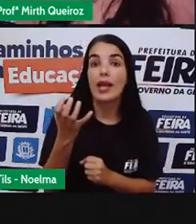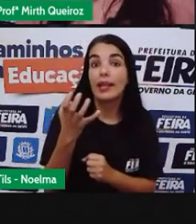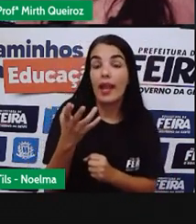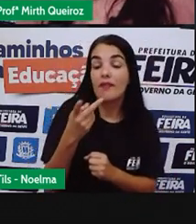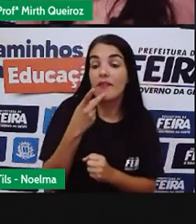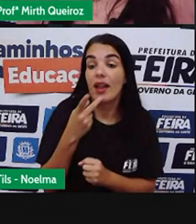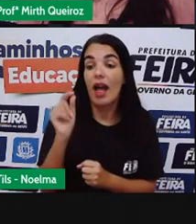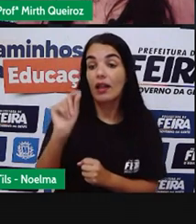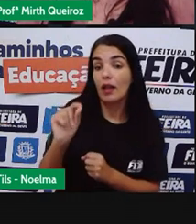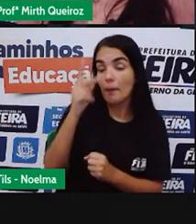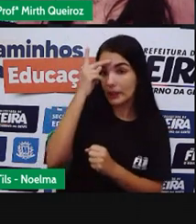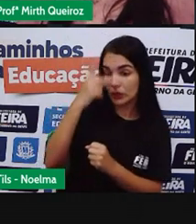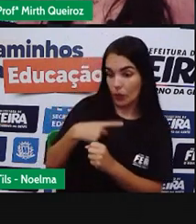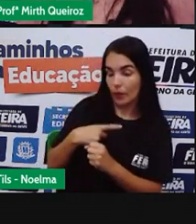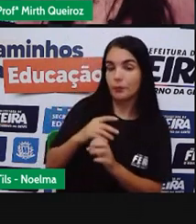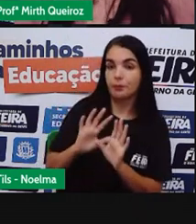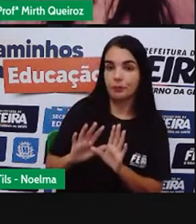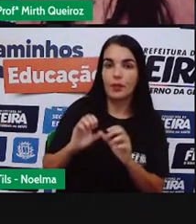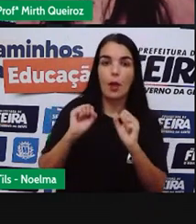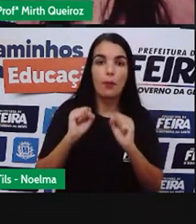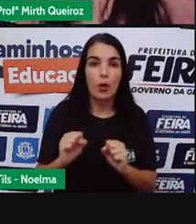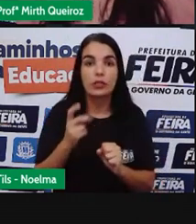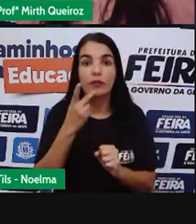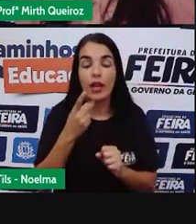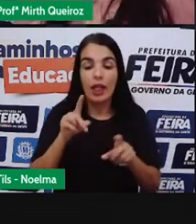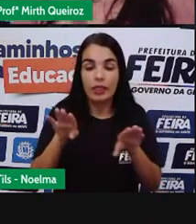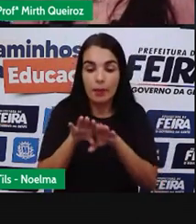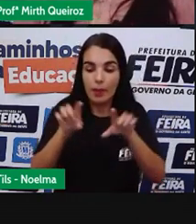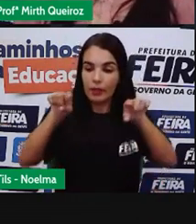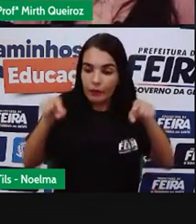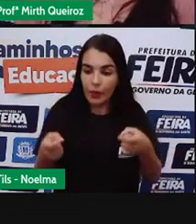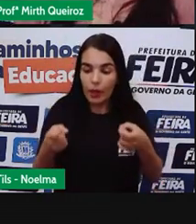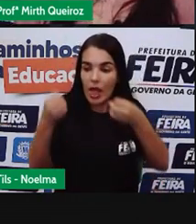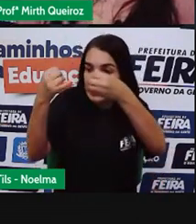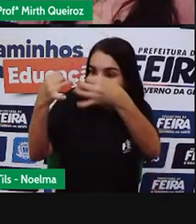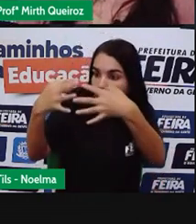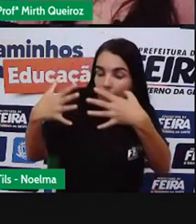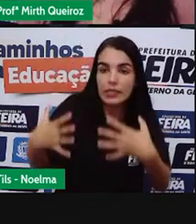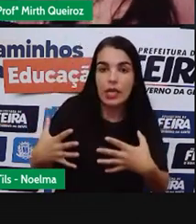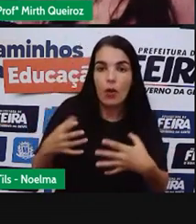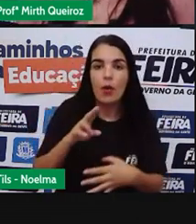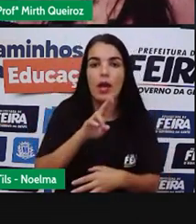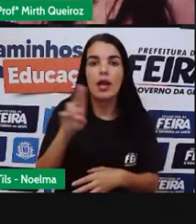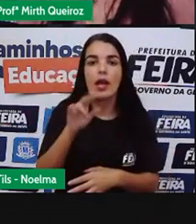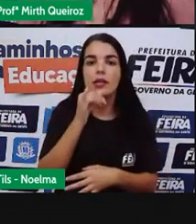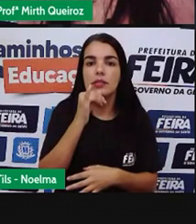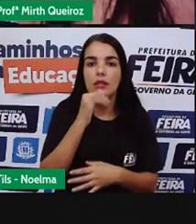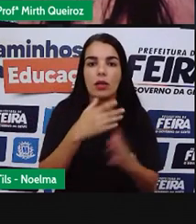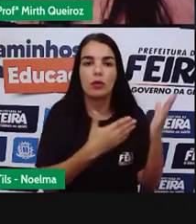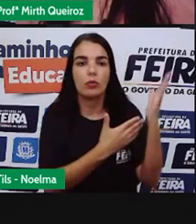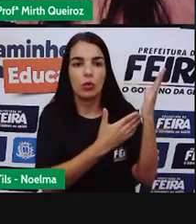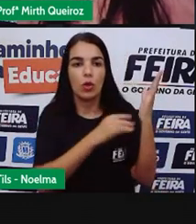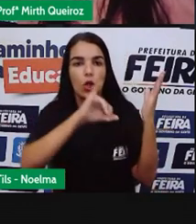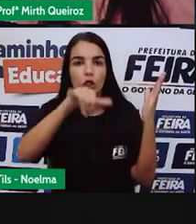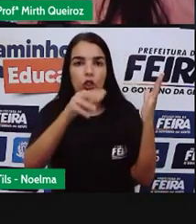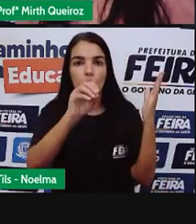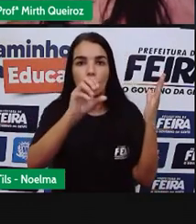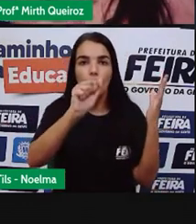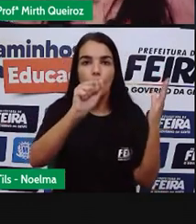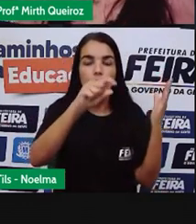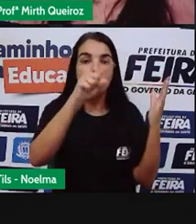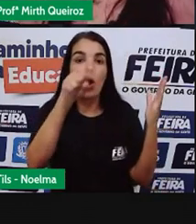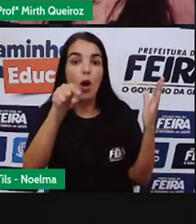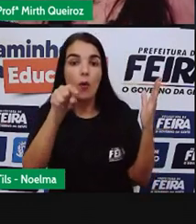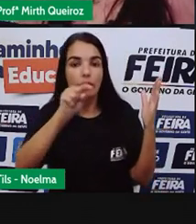falando. Ou pode colocar entre vírgula também uma explicação, né? Igual, João, ex-integrante da comissão, a gente